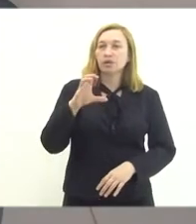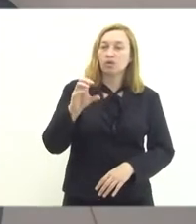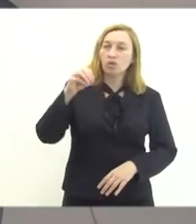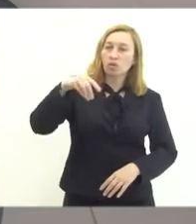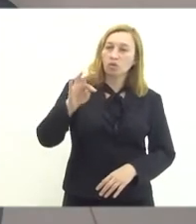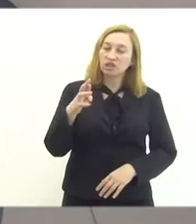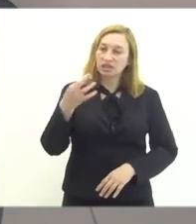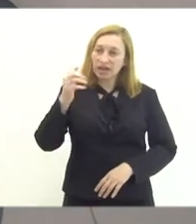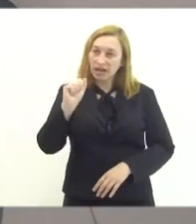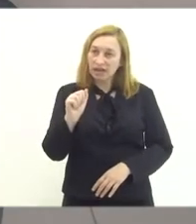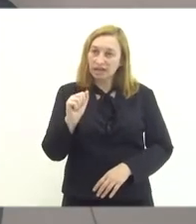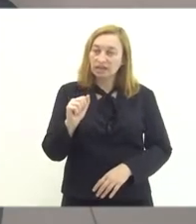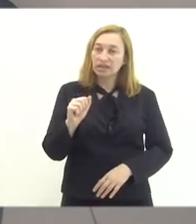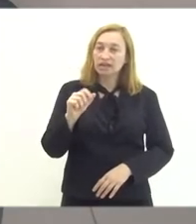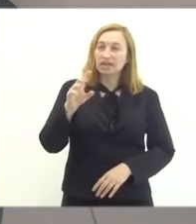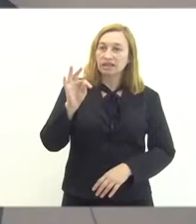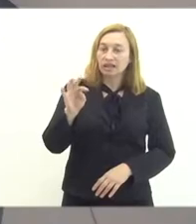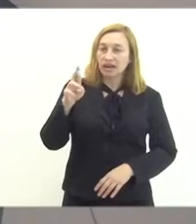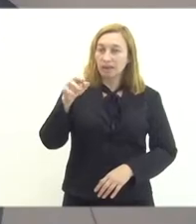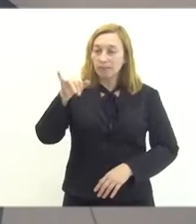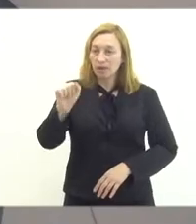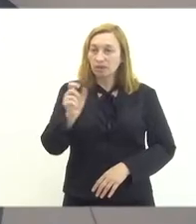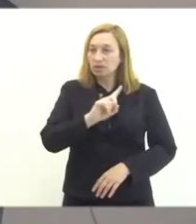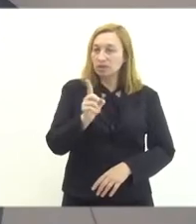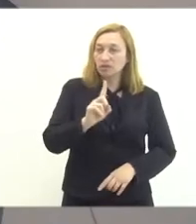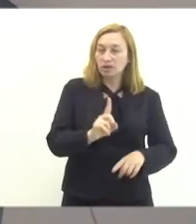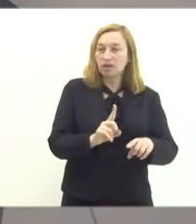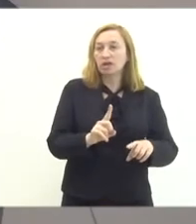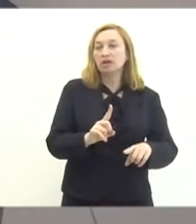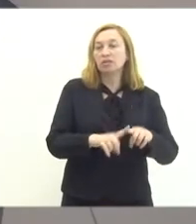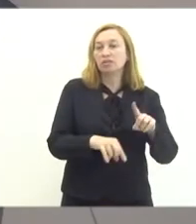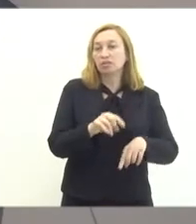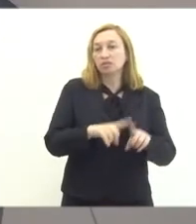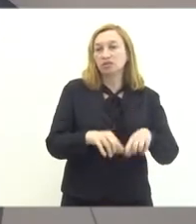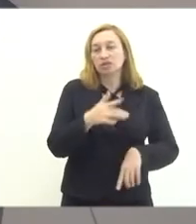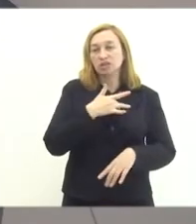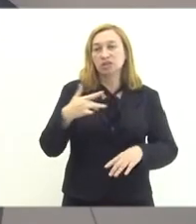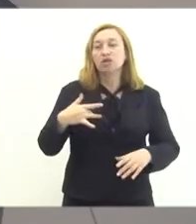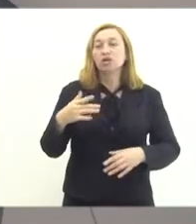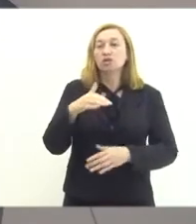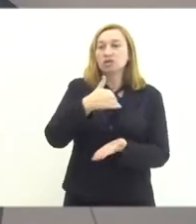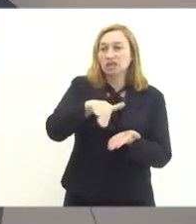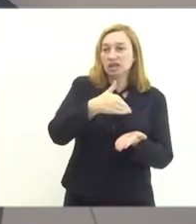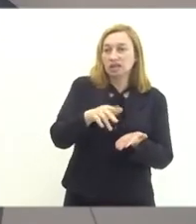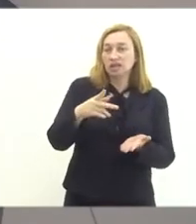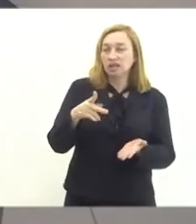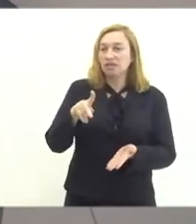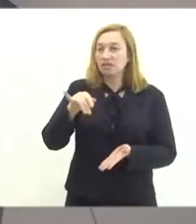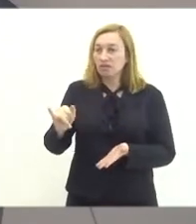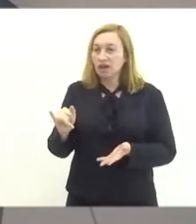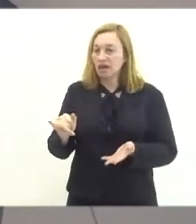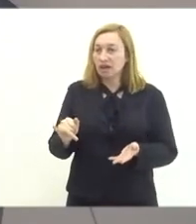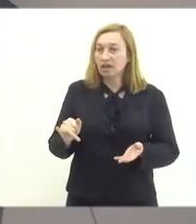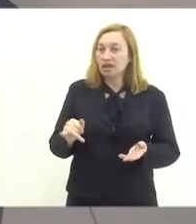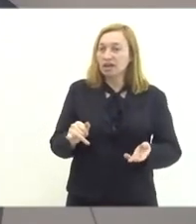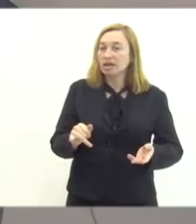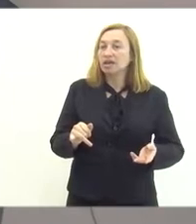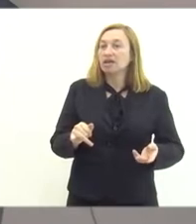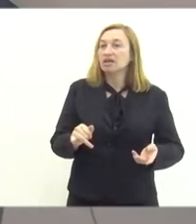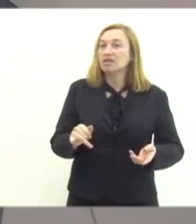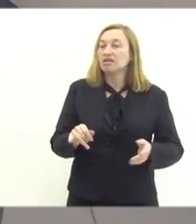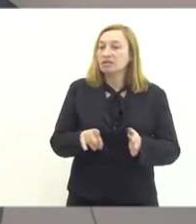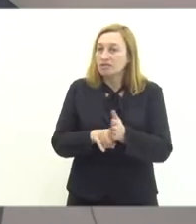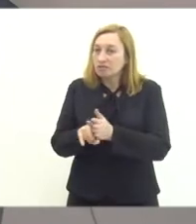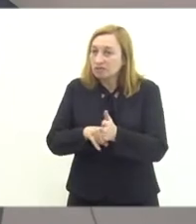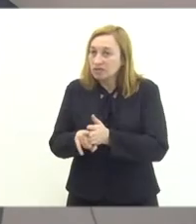terapêuticas não são equipamentos de saúde então quando o subsecretário fala que vai a comunidade fazer uma fiscalização também